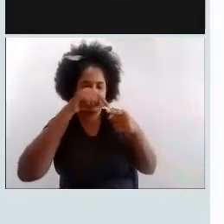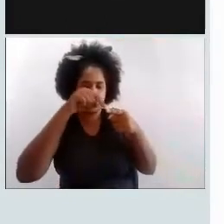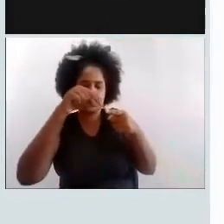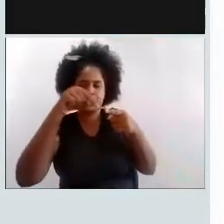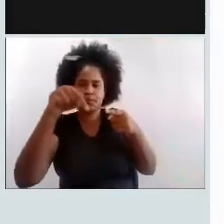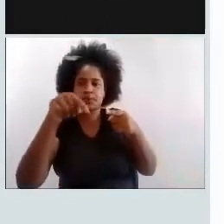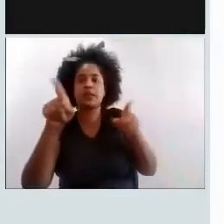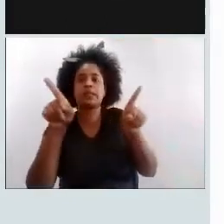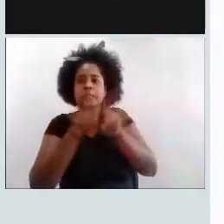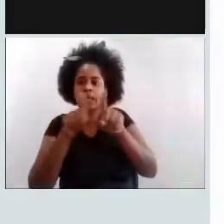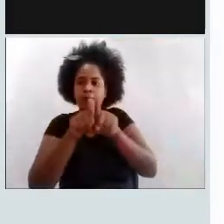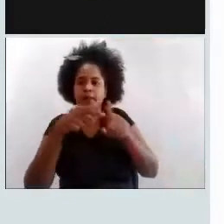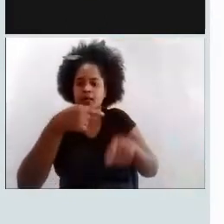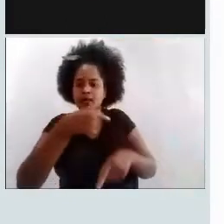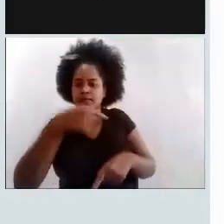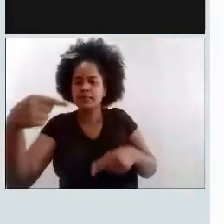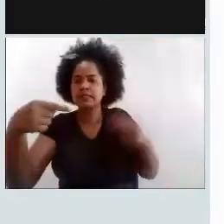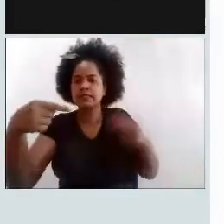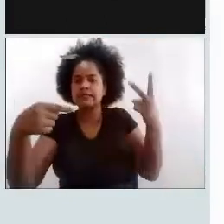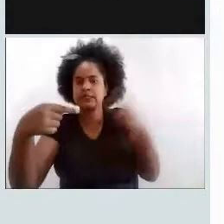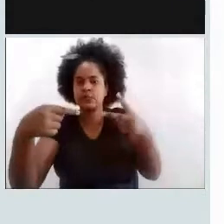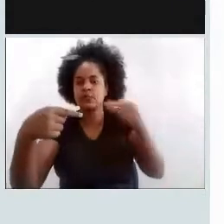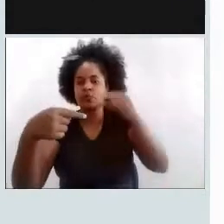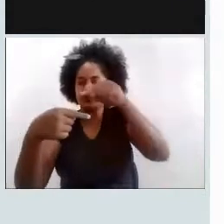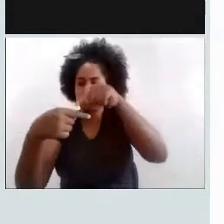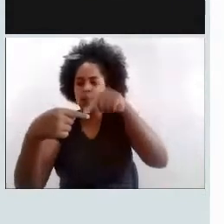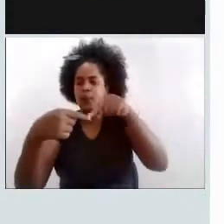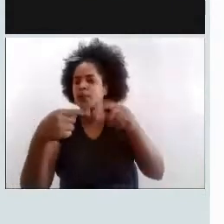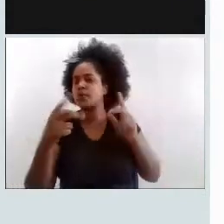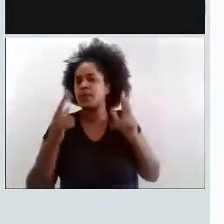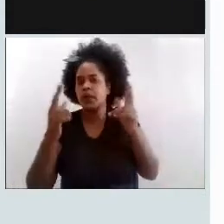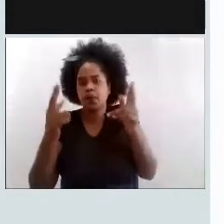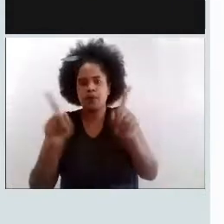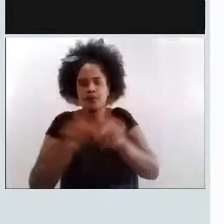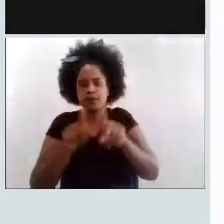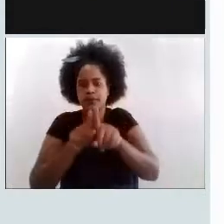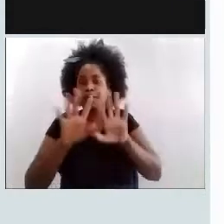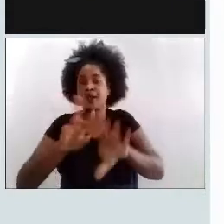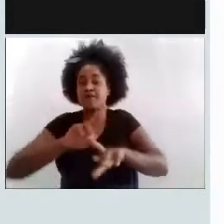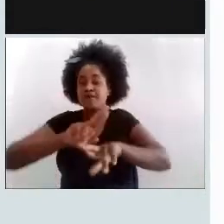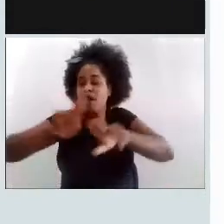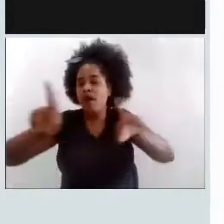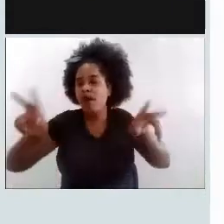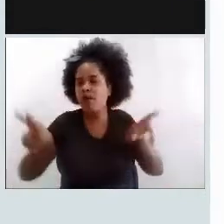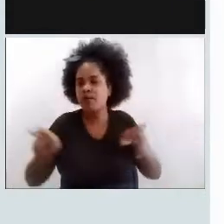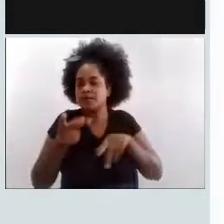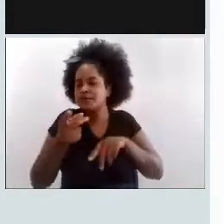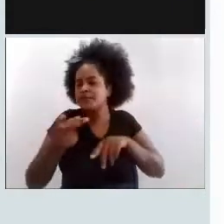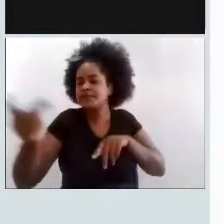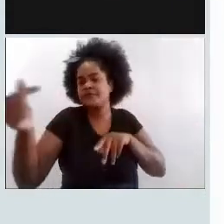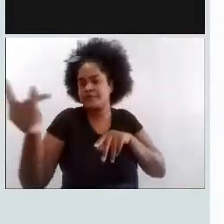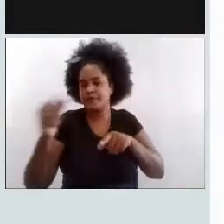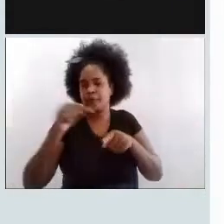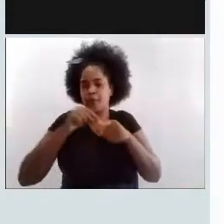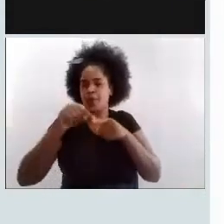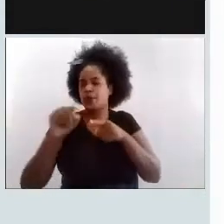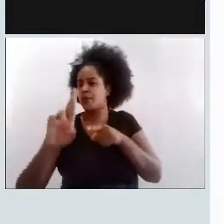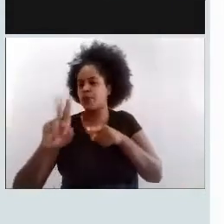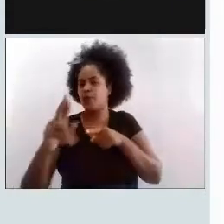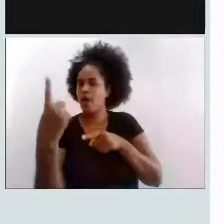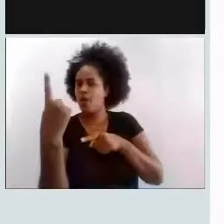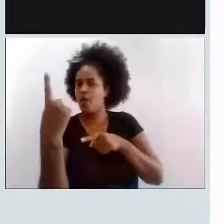É só isso, para vocês lembrarem, certo? E